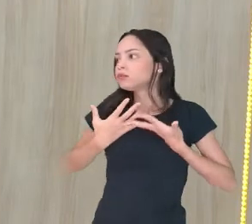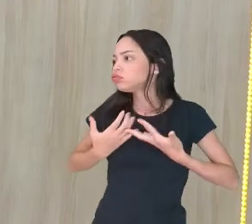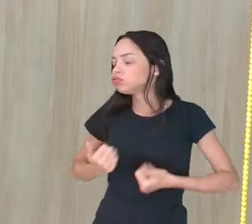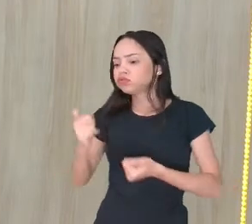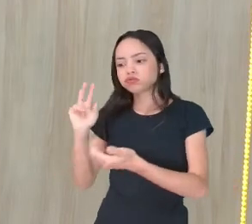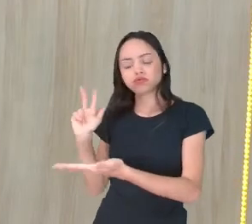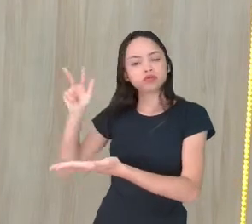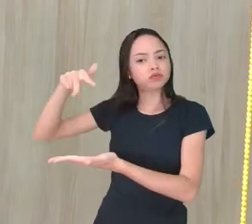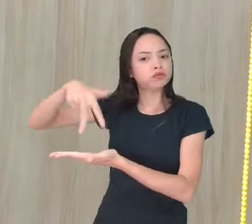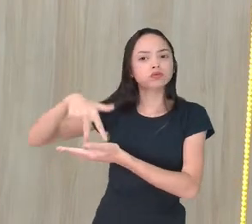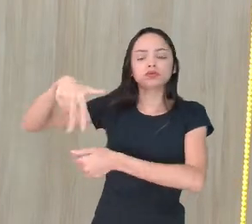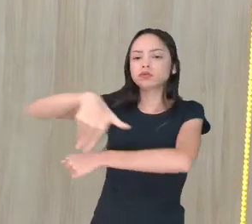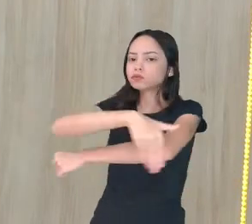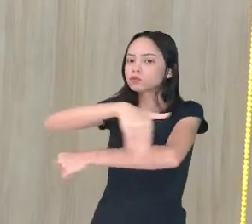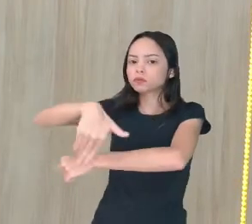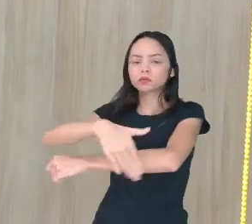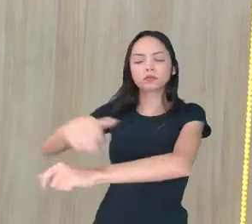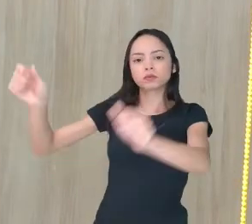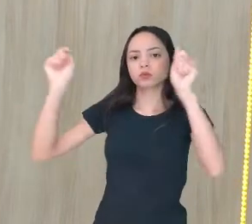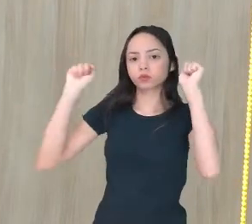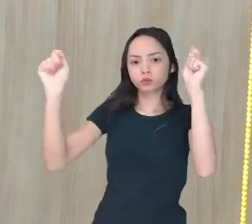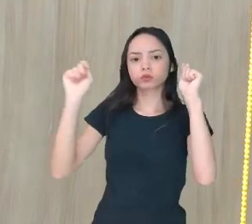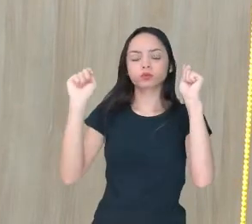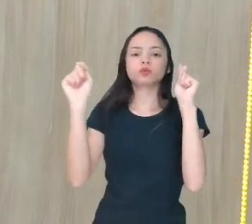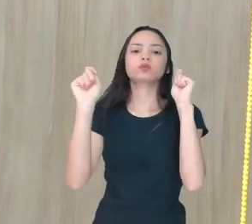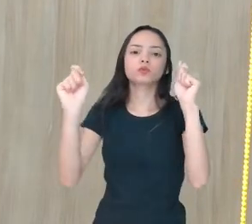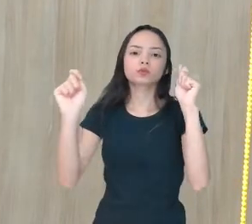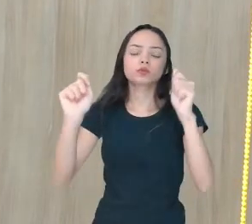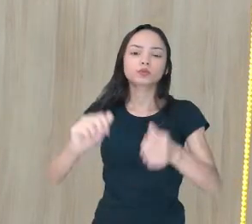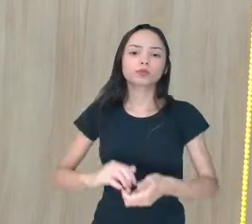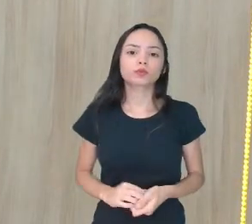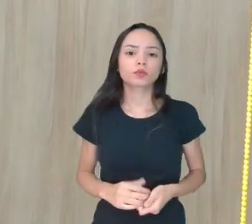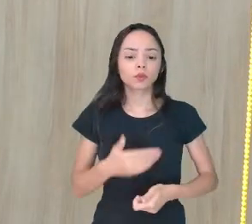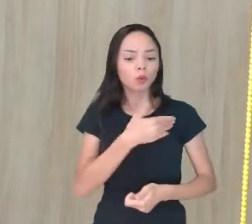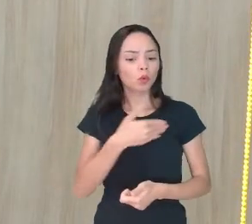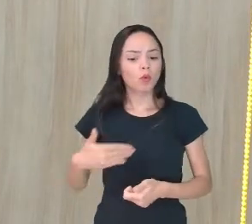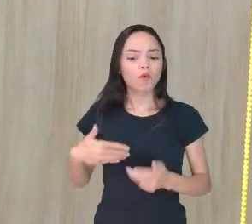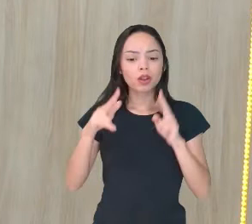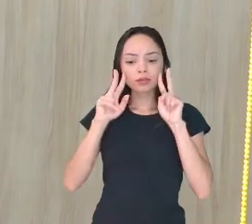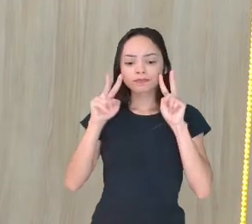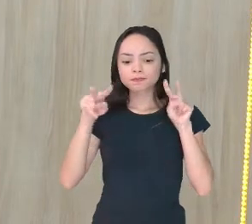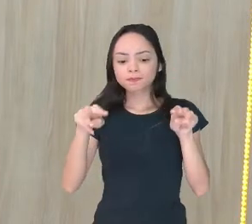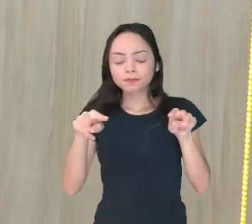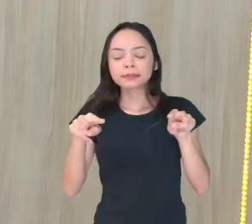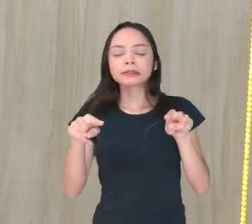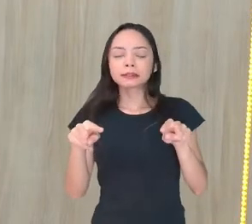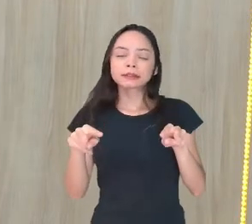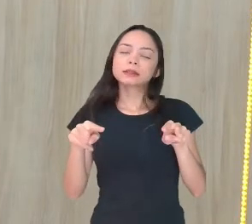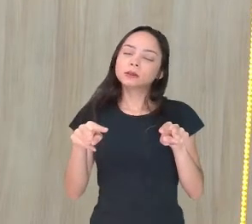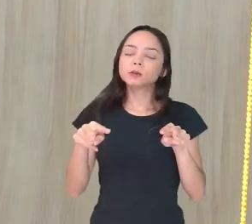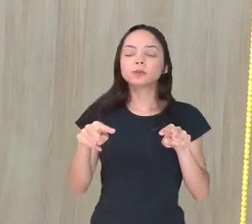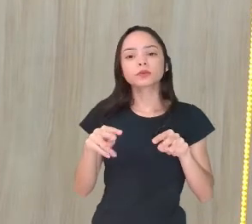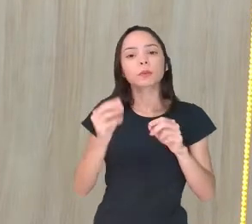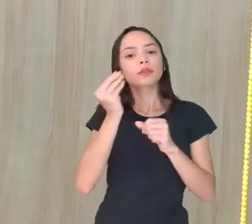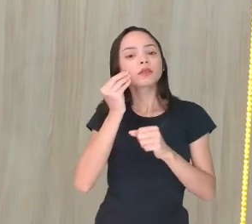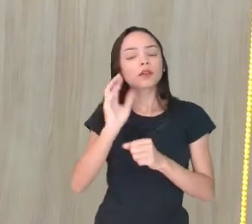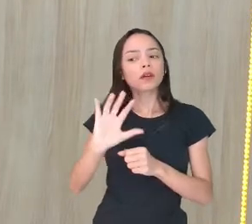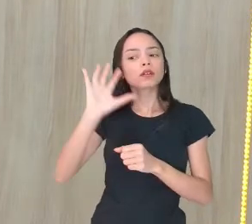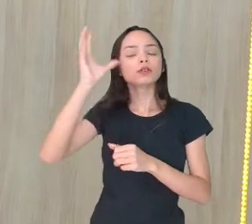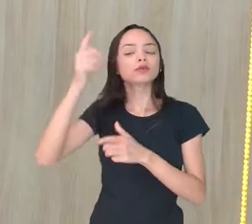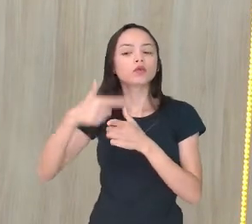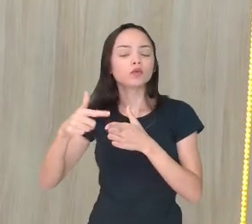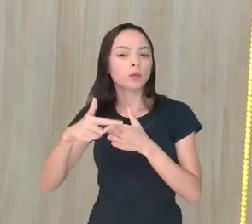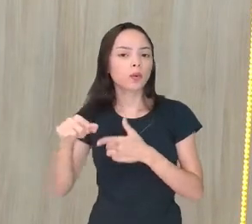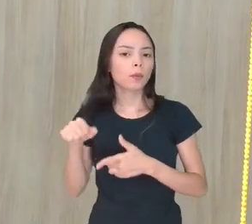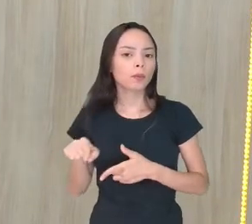um protesto para chamar a atenção das autoridades competentes para que estejam ali resolvendo aquele problema. Então, geralmente, as